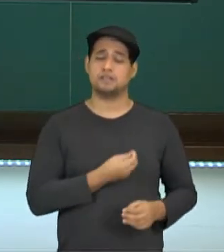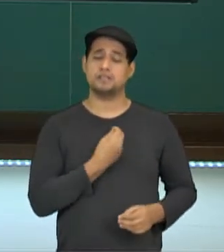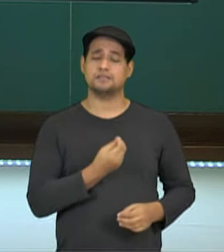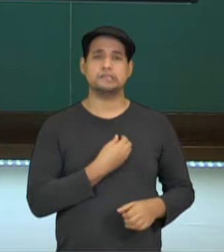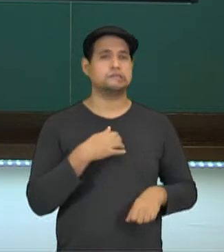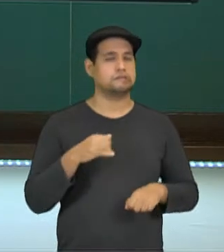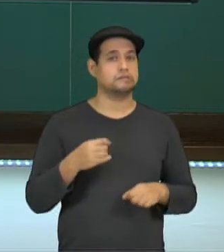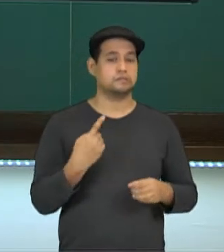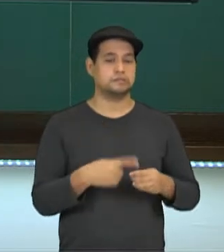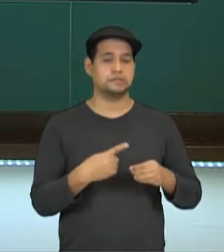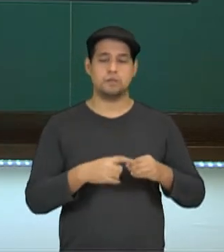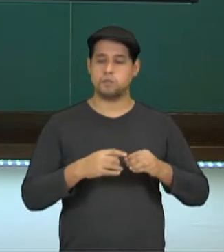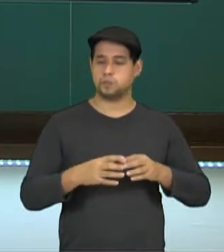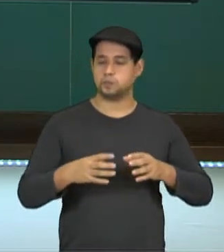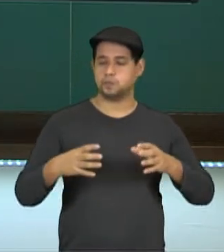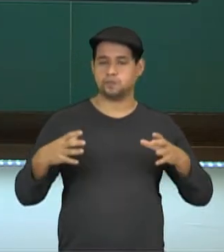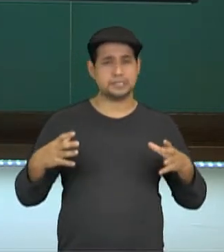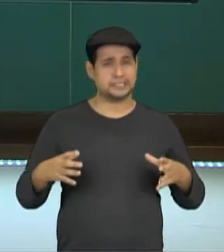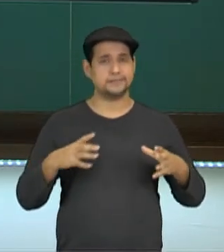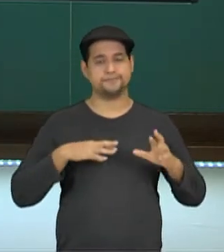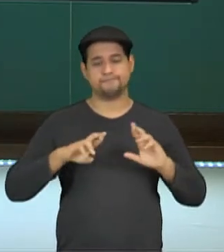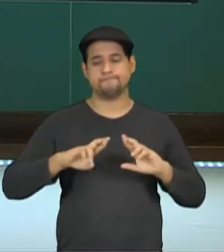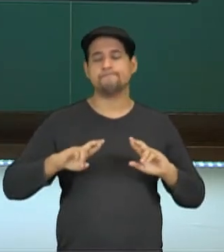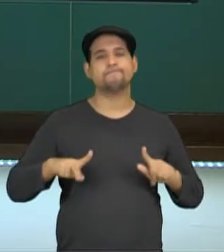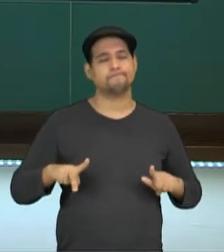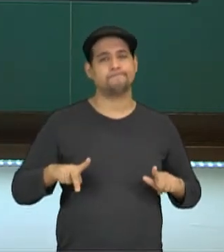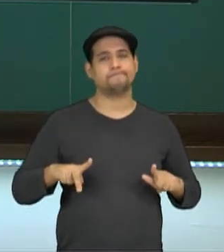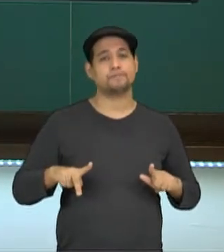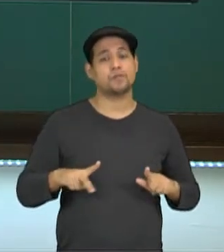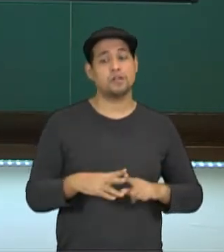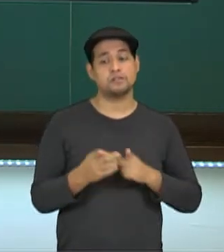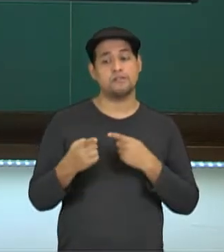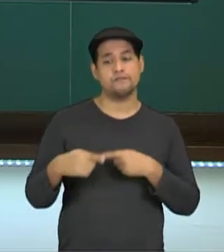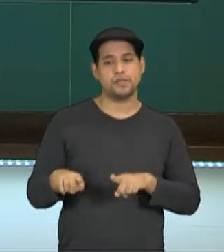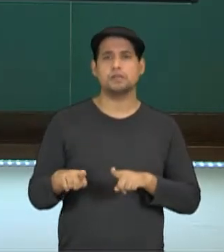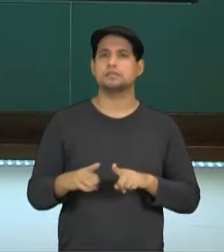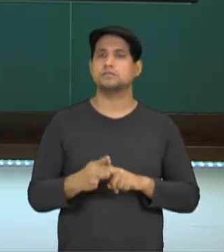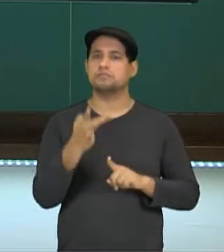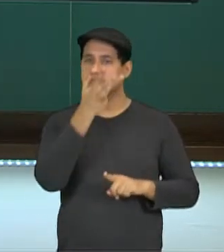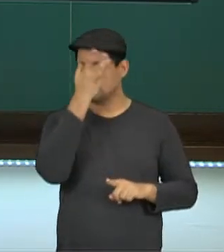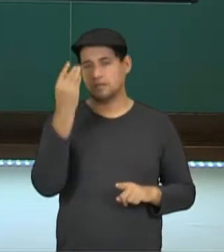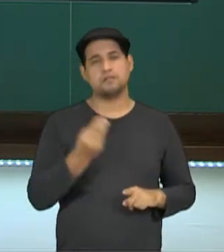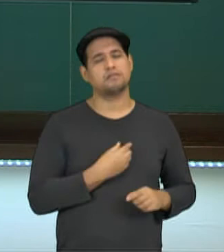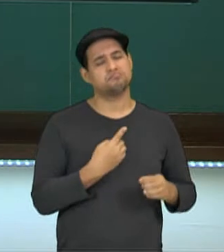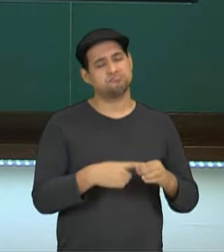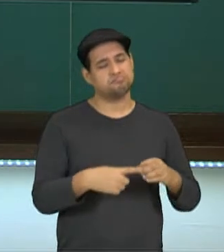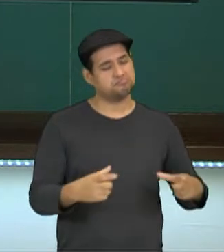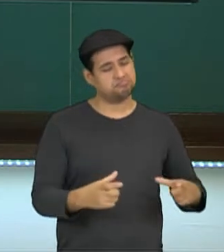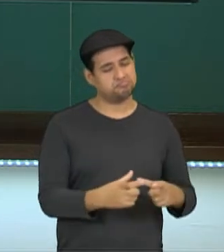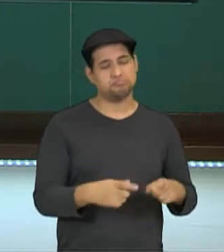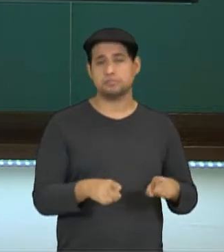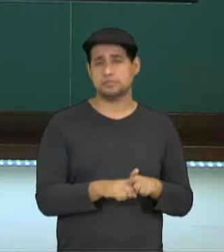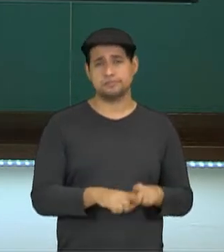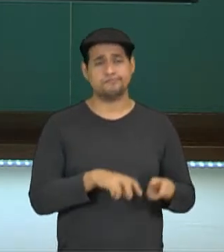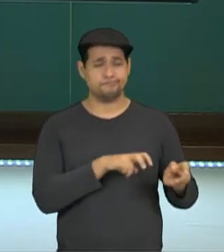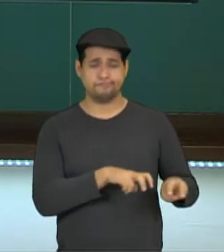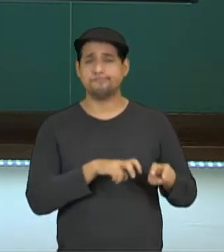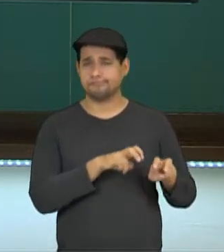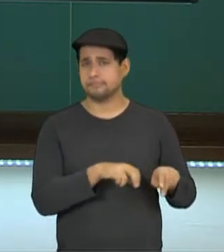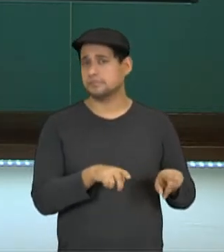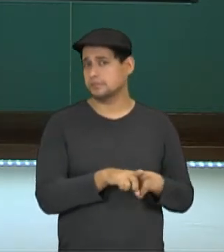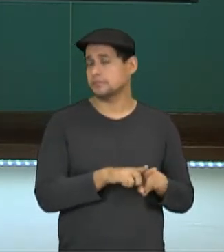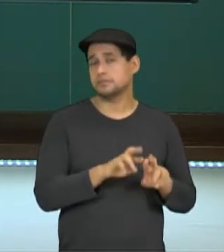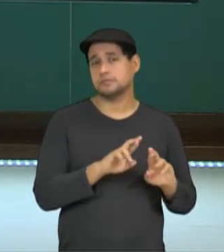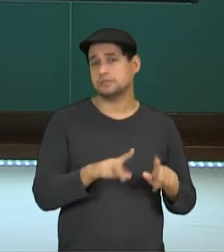grande cidade pode ser e deve ser diferentes, né, dos desafios de um estudante que está em uma cidade menor, uma cidade no interior. A gente tem